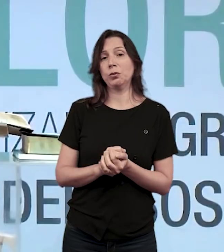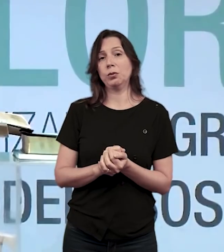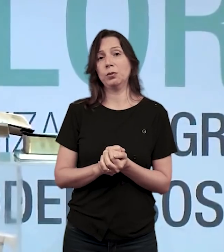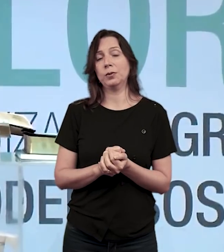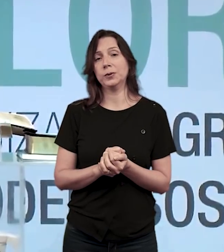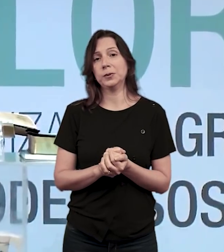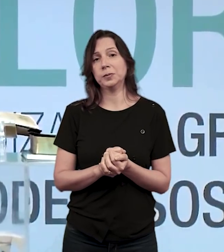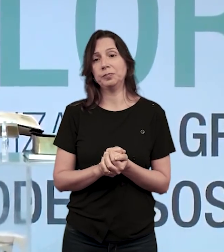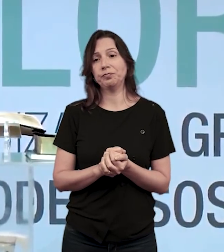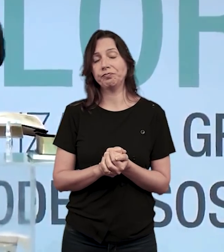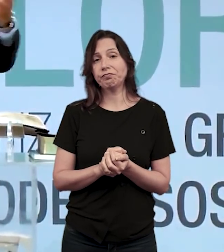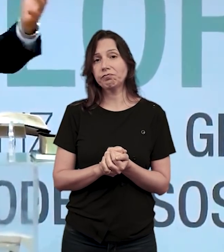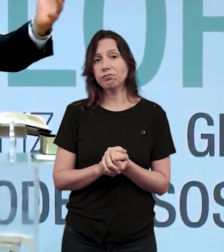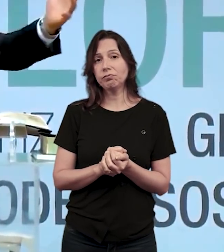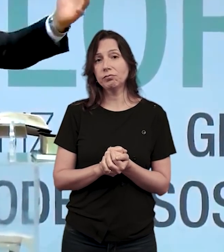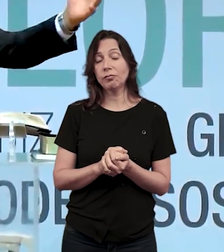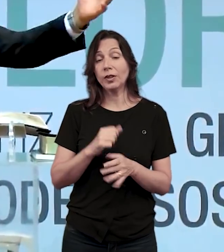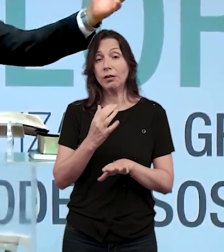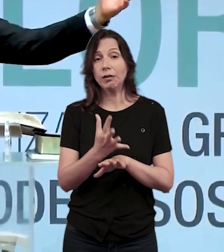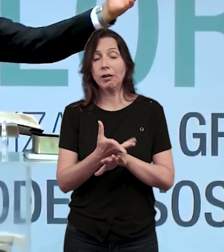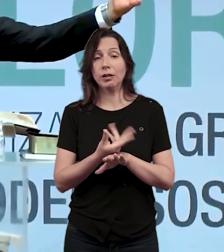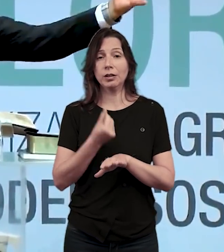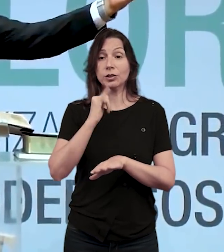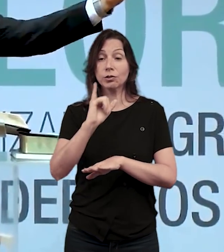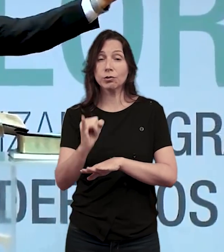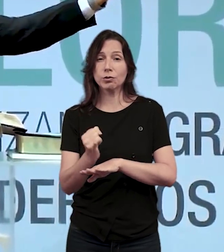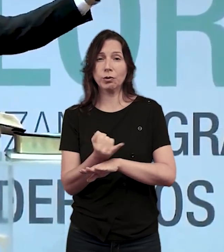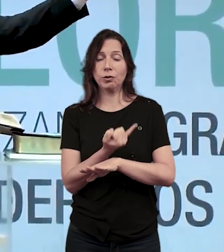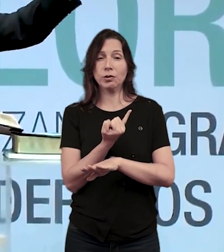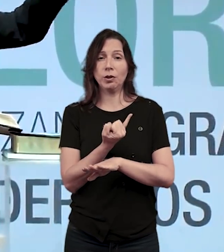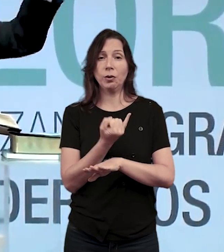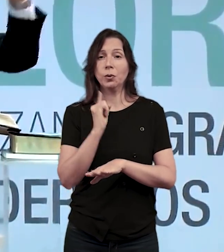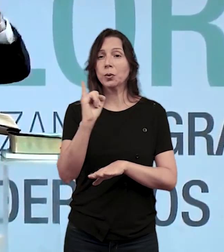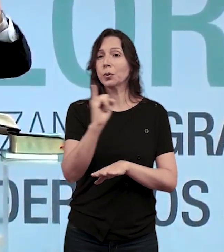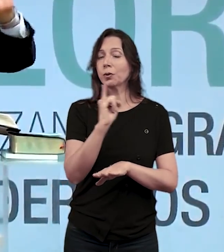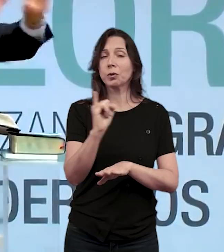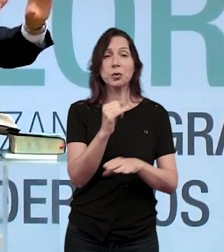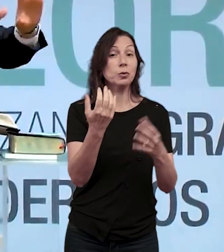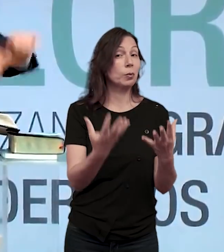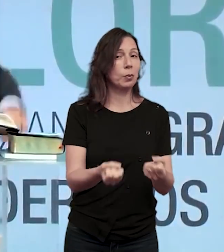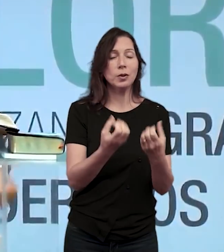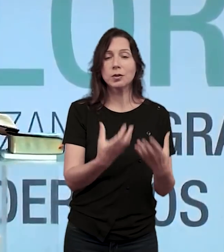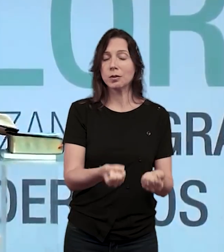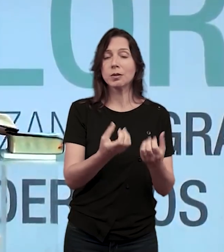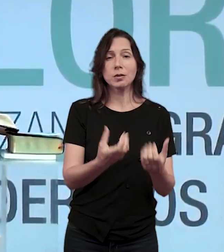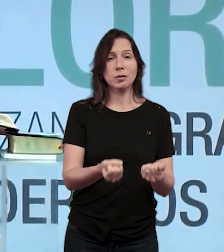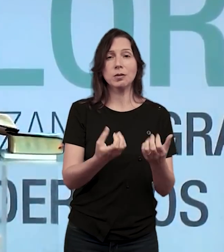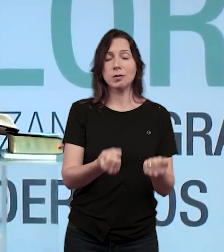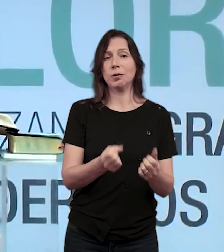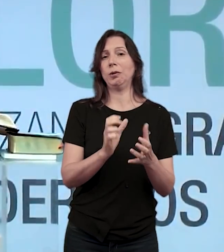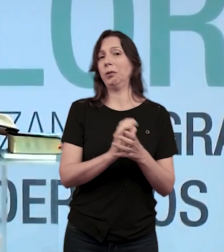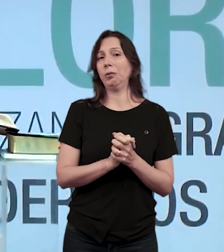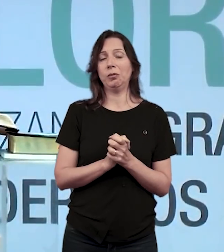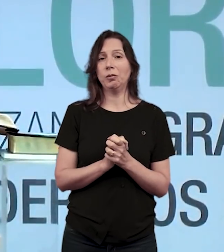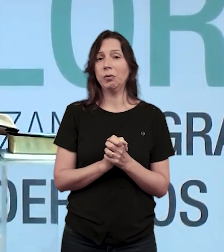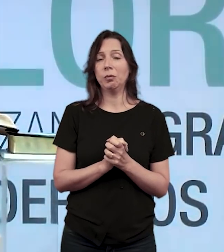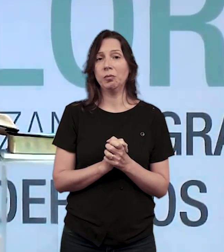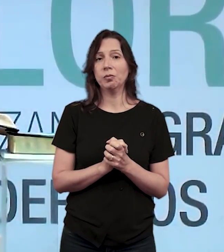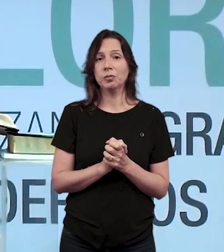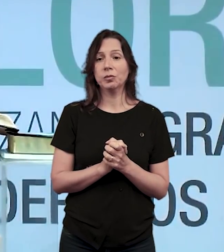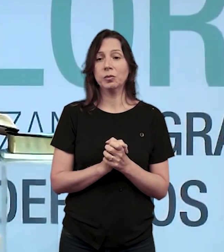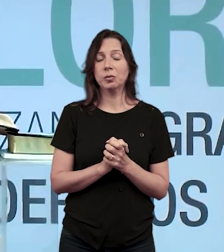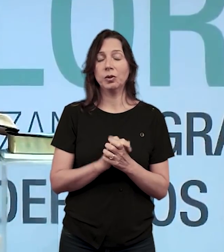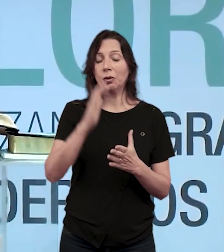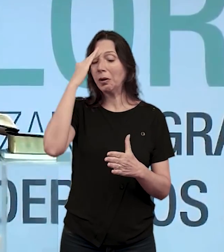Quando ele vai para a igreja de Jerusalém, em vez daqueles irmãos o acolherem, bater a porta da igreja na cara dele, não